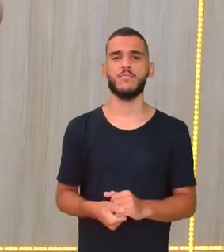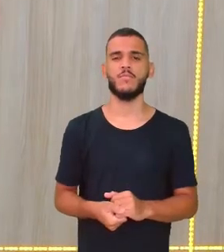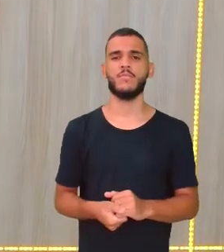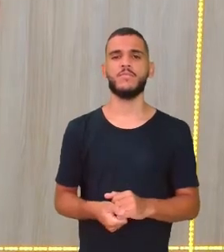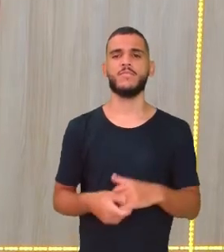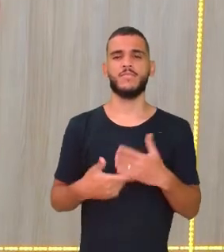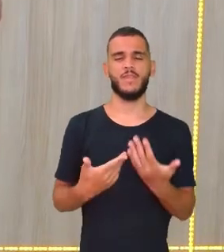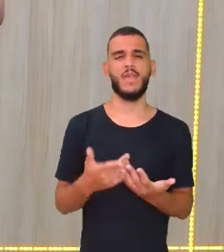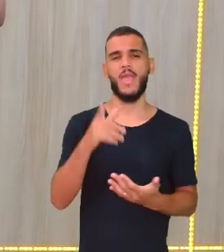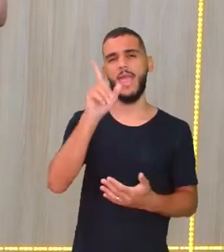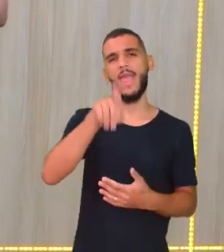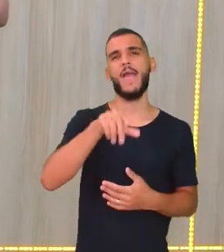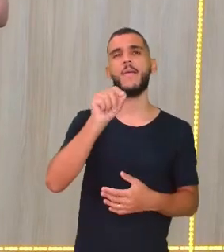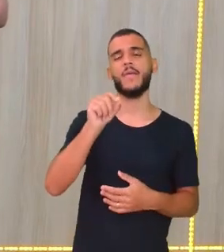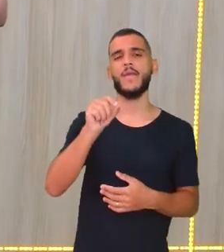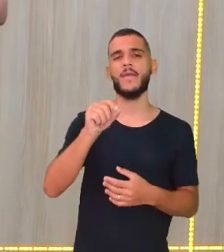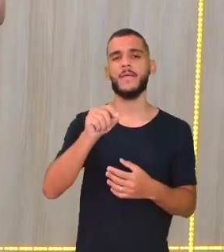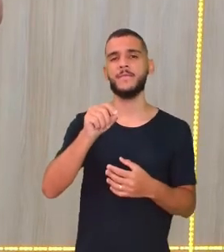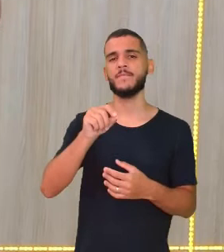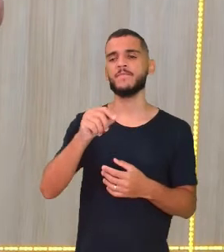Que são empréstimos,